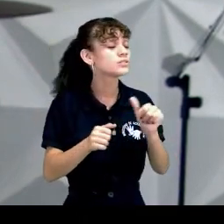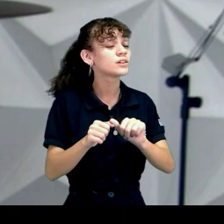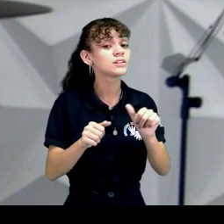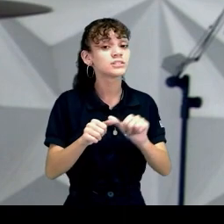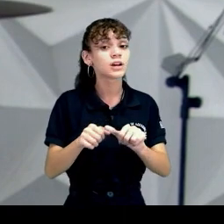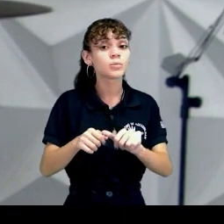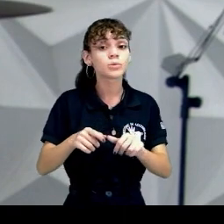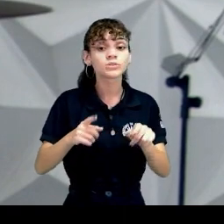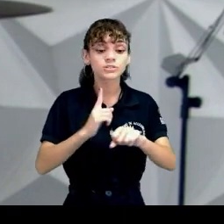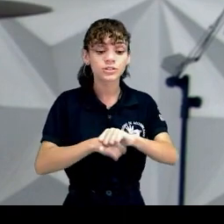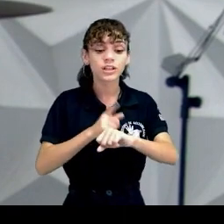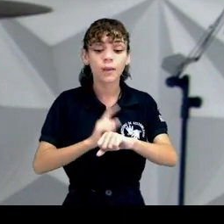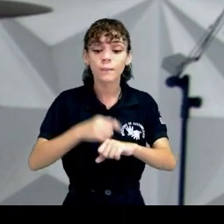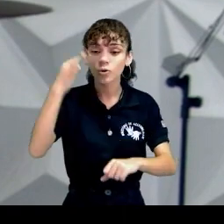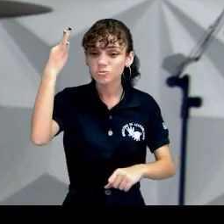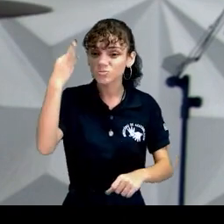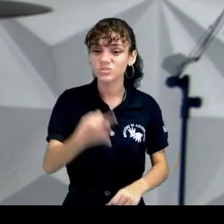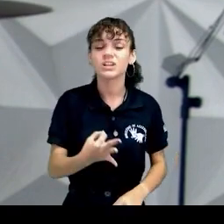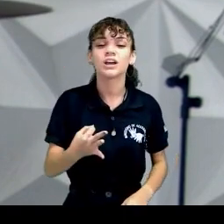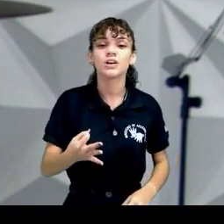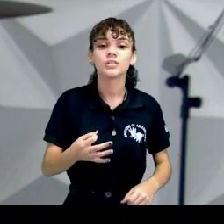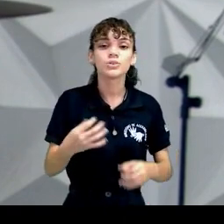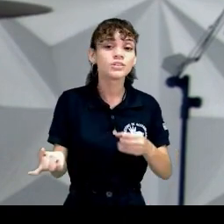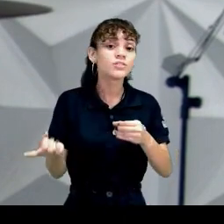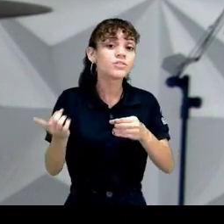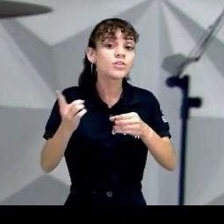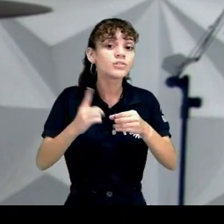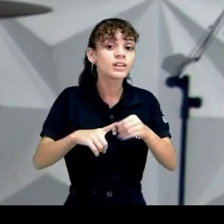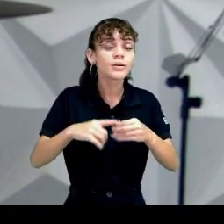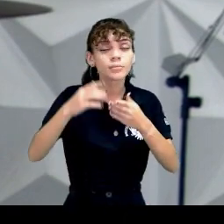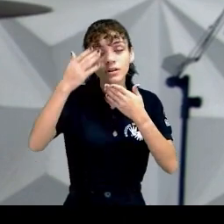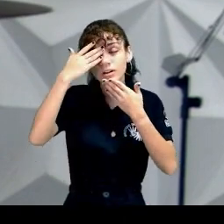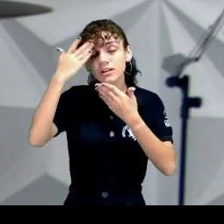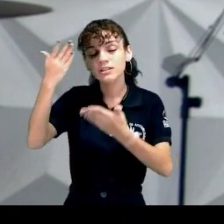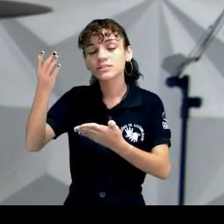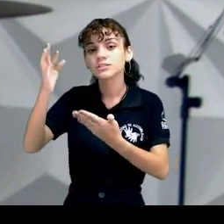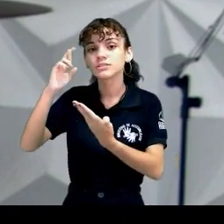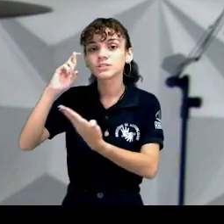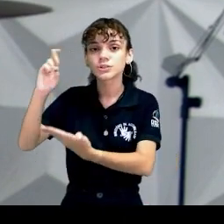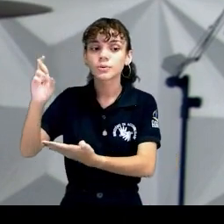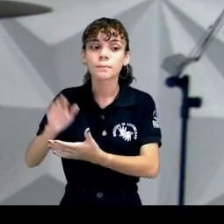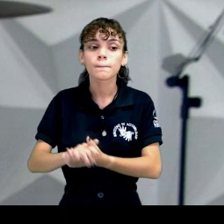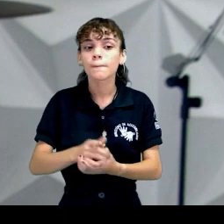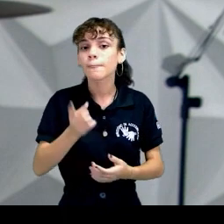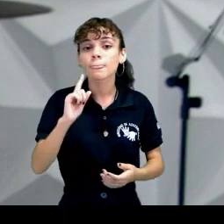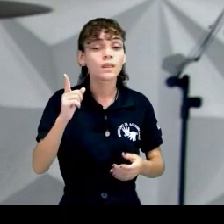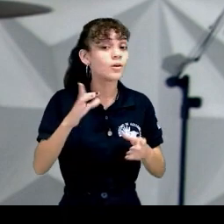cura, é sobre a experiência com aquele que cura. Ele havia encontrado